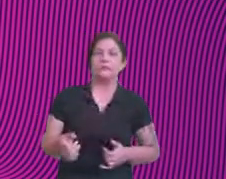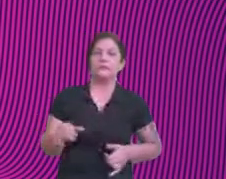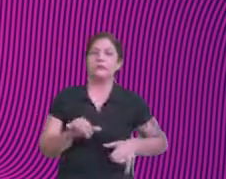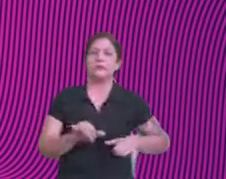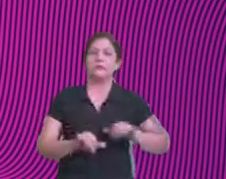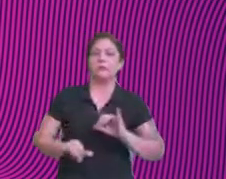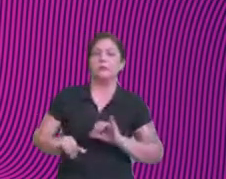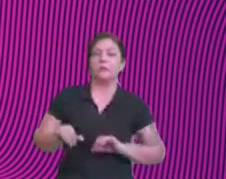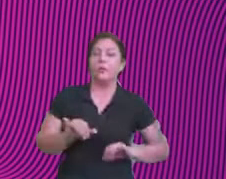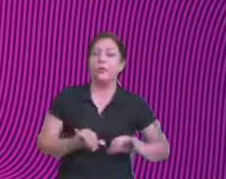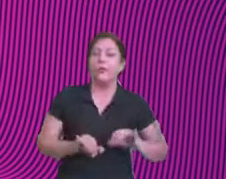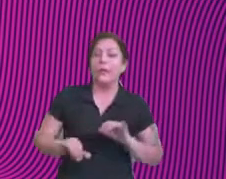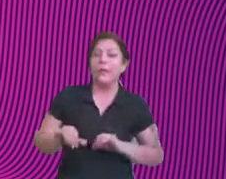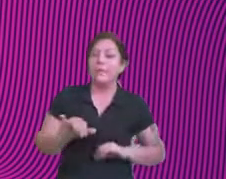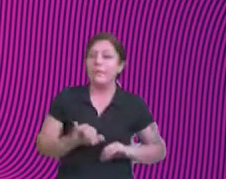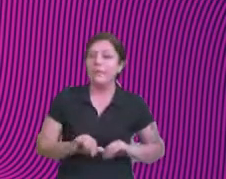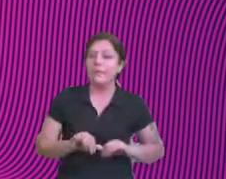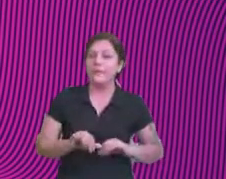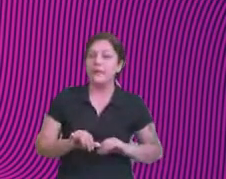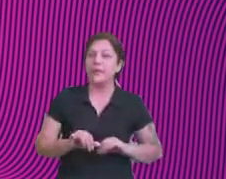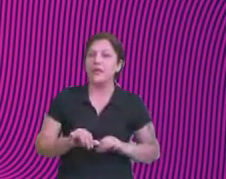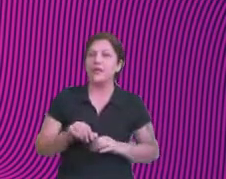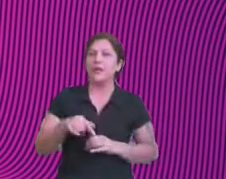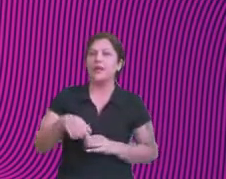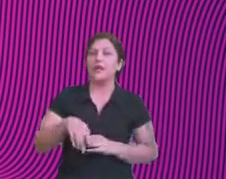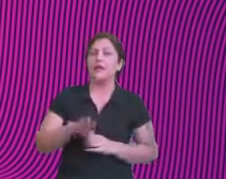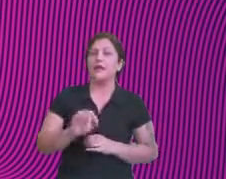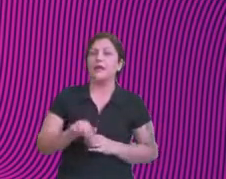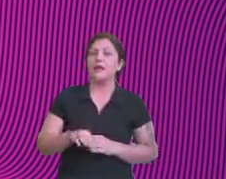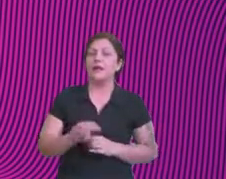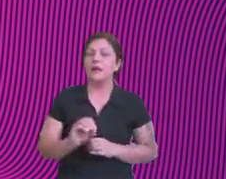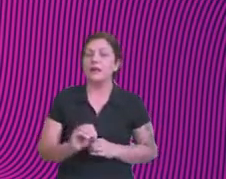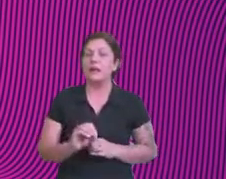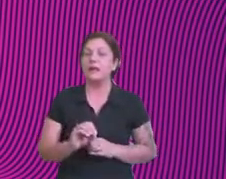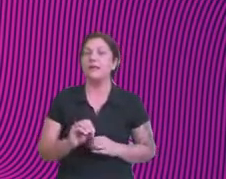por laparoscopia, e com boa resposta. Tem